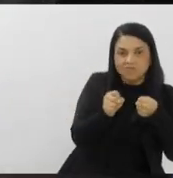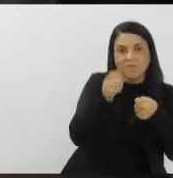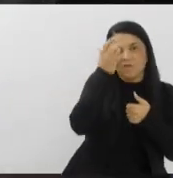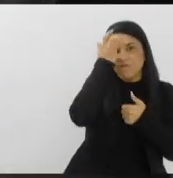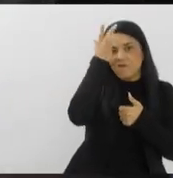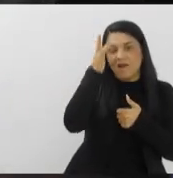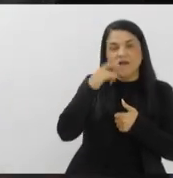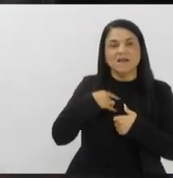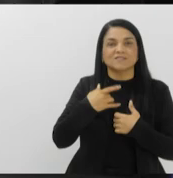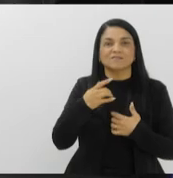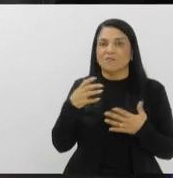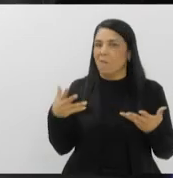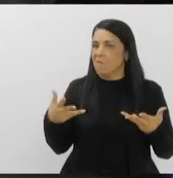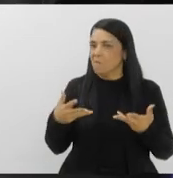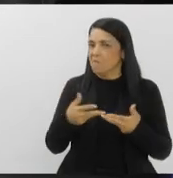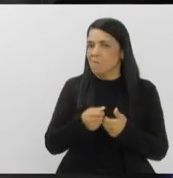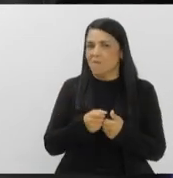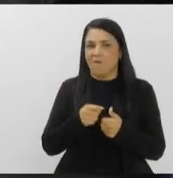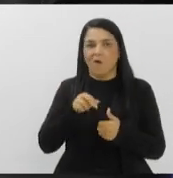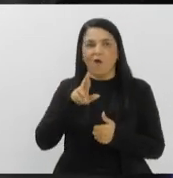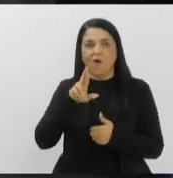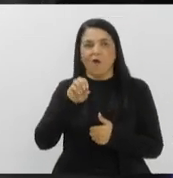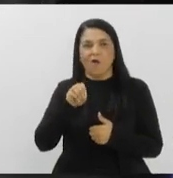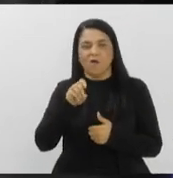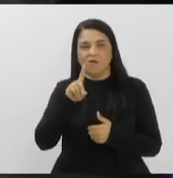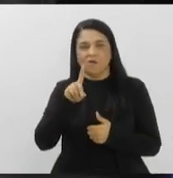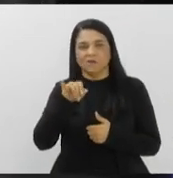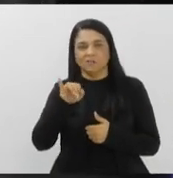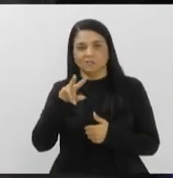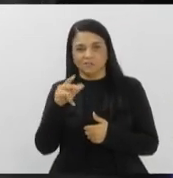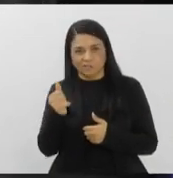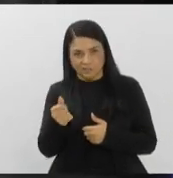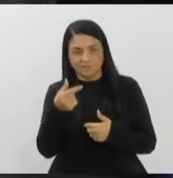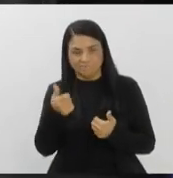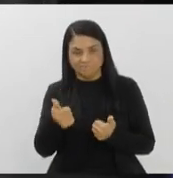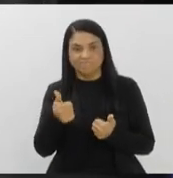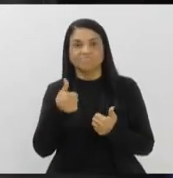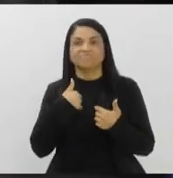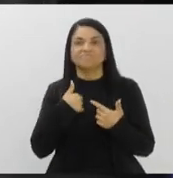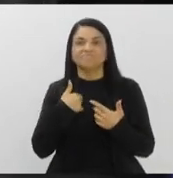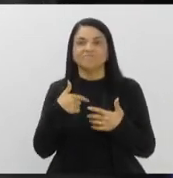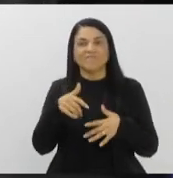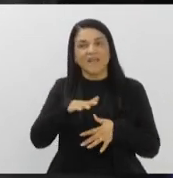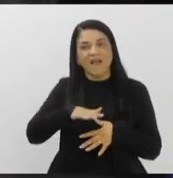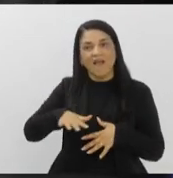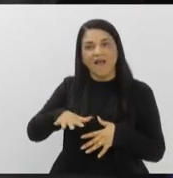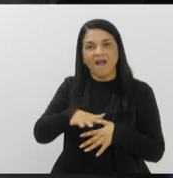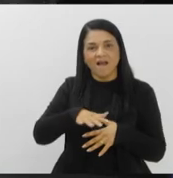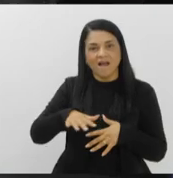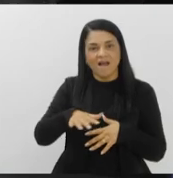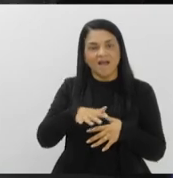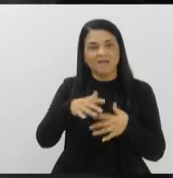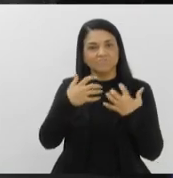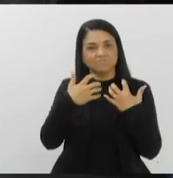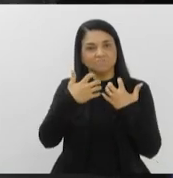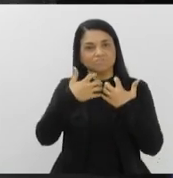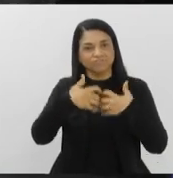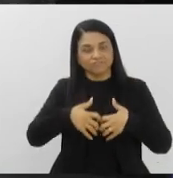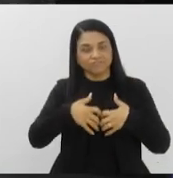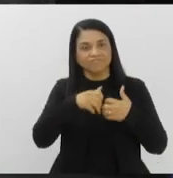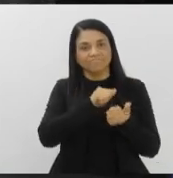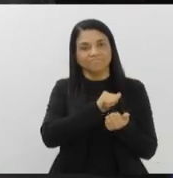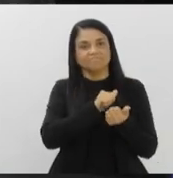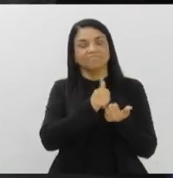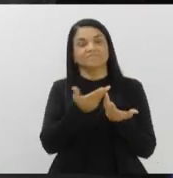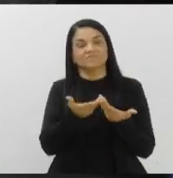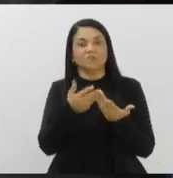rodinhas. Né? E toda a questão também do peso, do trabalho, e como tinha uma área adequada para guardar as barracas, a solução foi